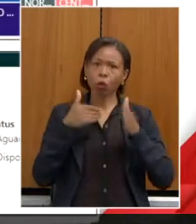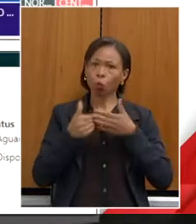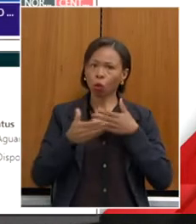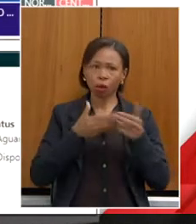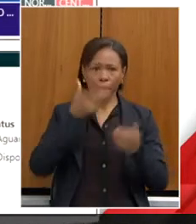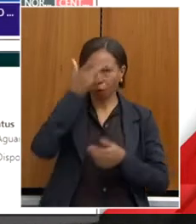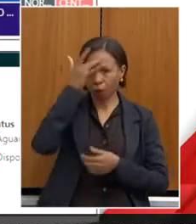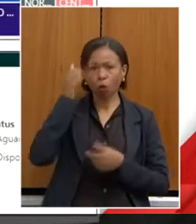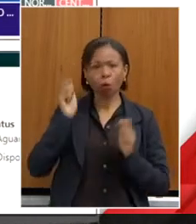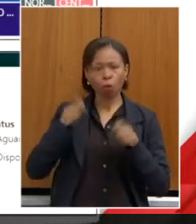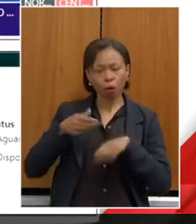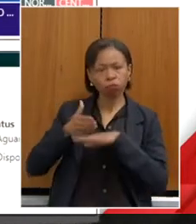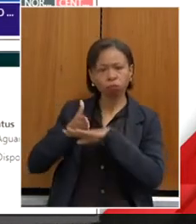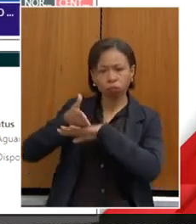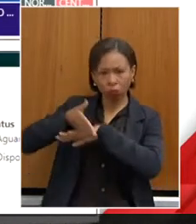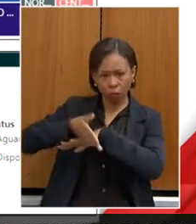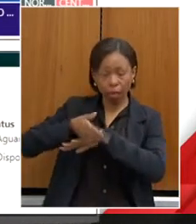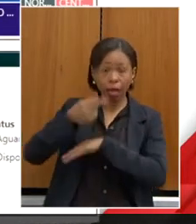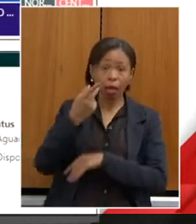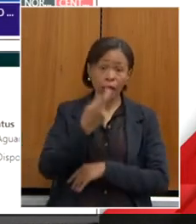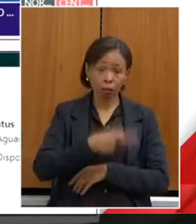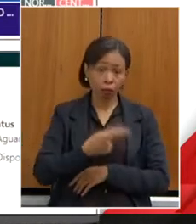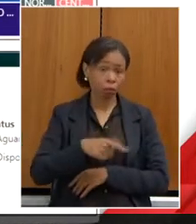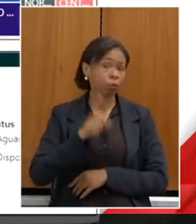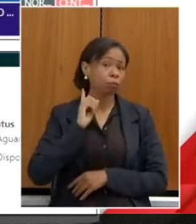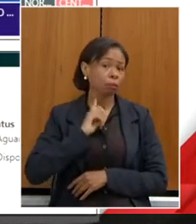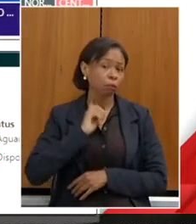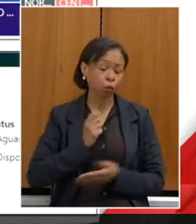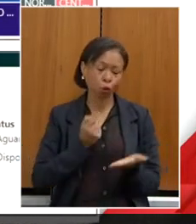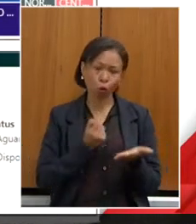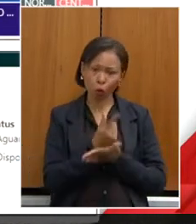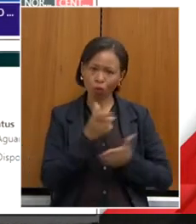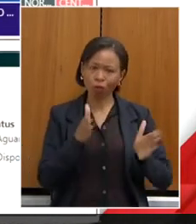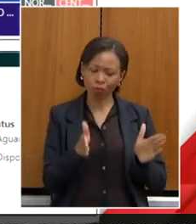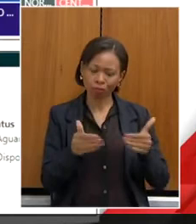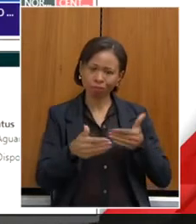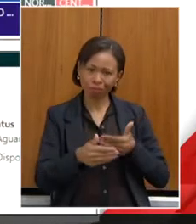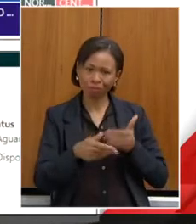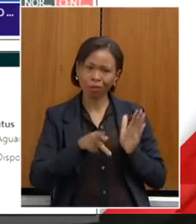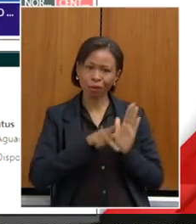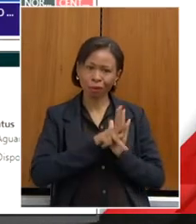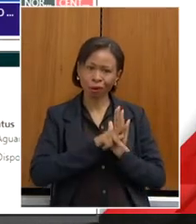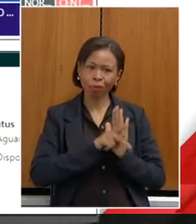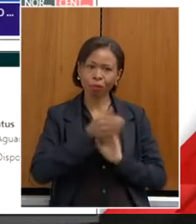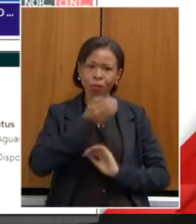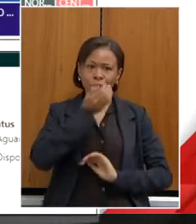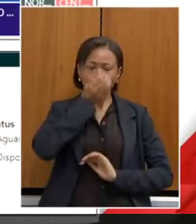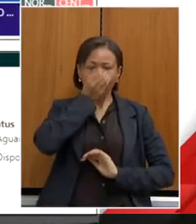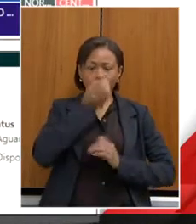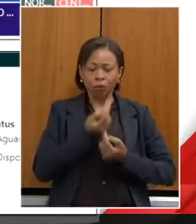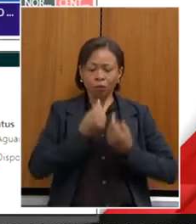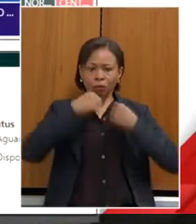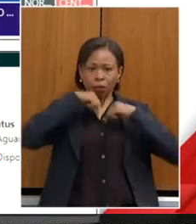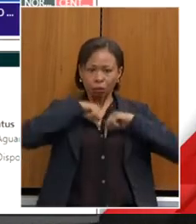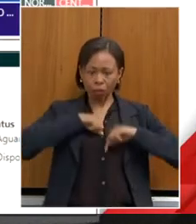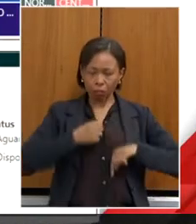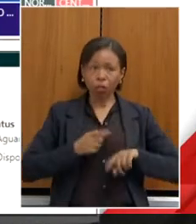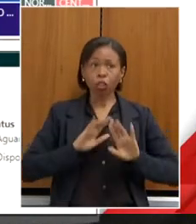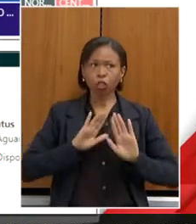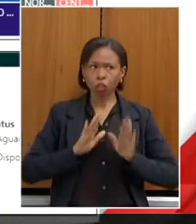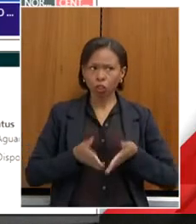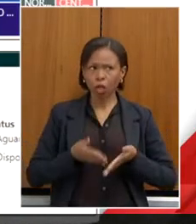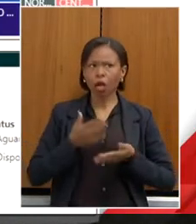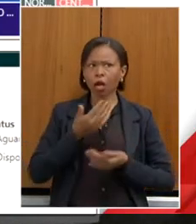O Estado de Minas vem conseguindo comprar o kit de intubação. Então, estamos dependendo cada vez menos do governo federal, mas ainda recebemos